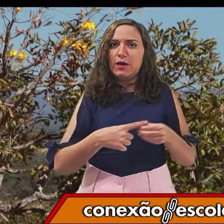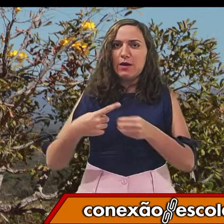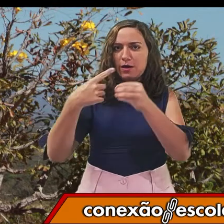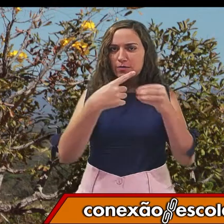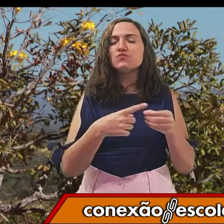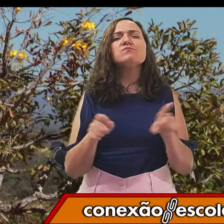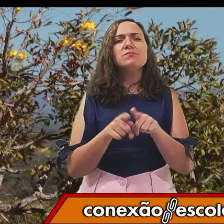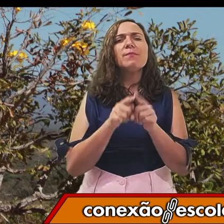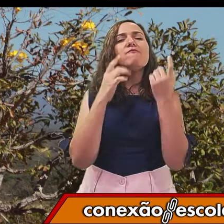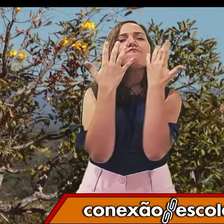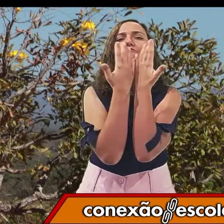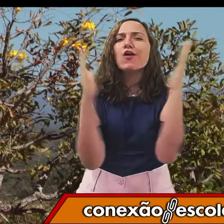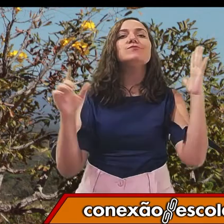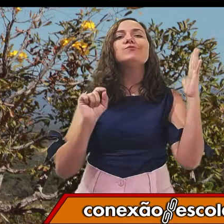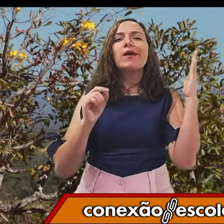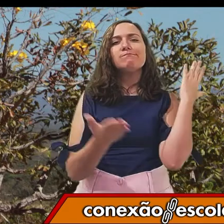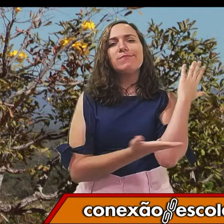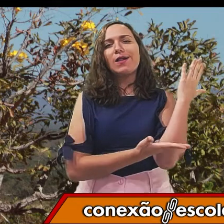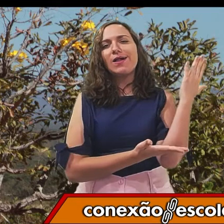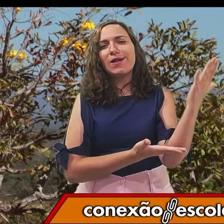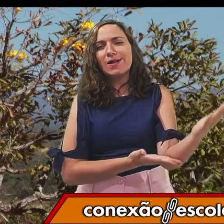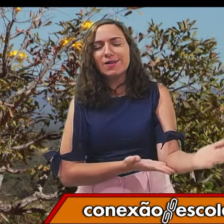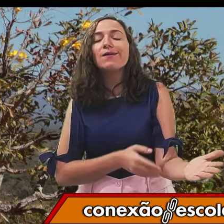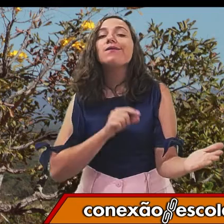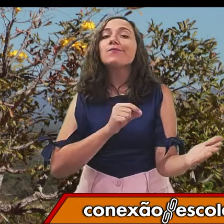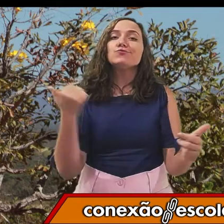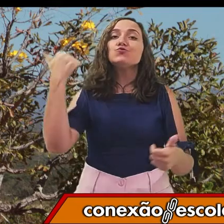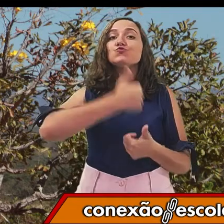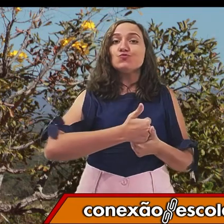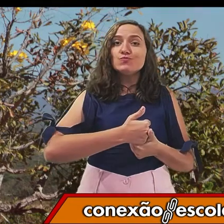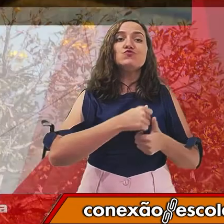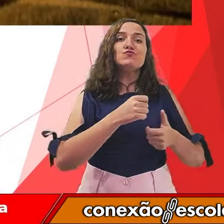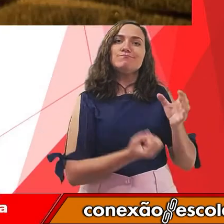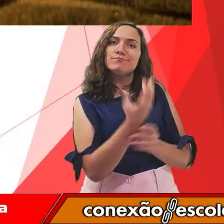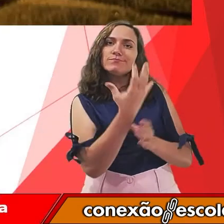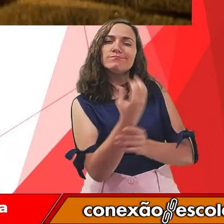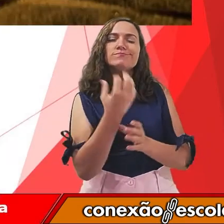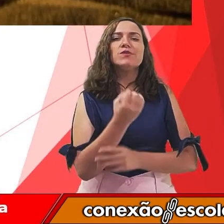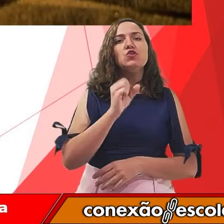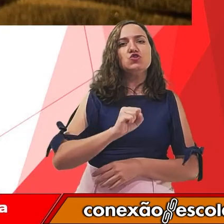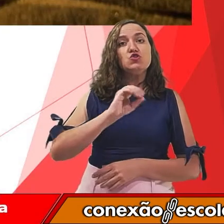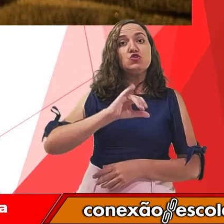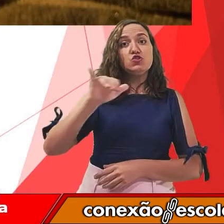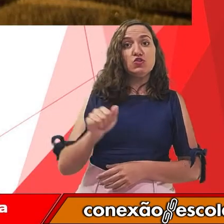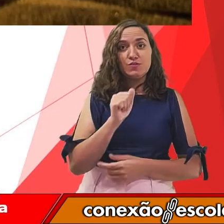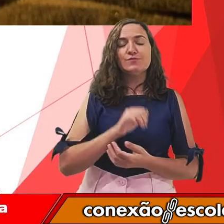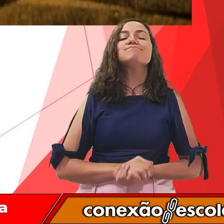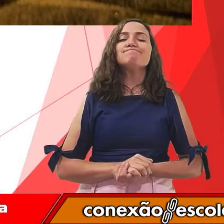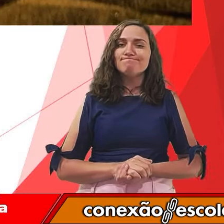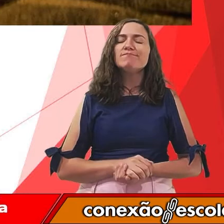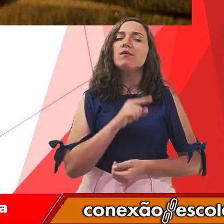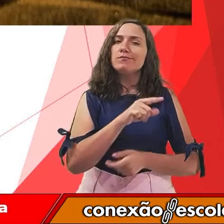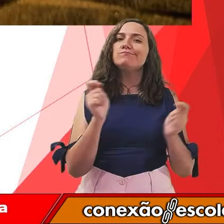áreas de floresta são desmatadas para dar lugar às plantações de soja. Essa prática